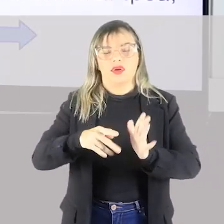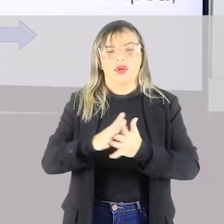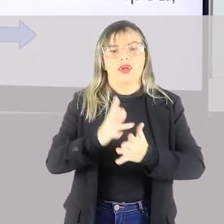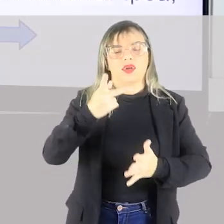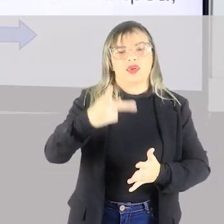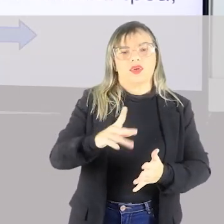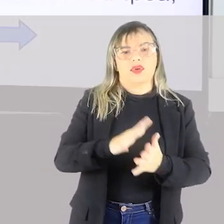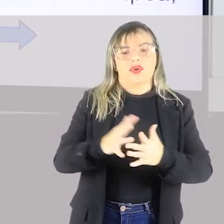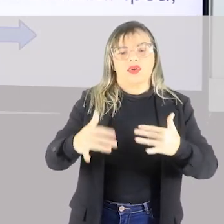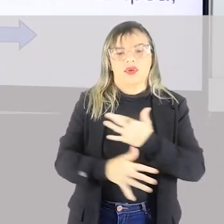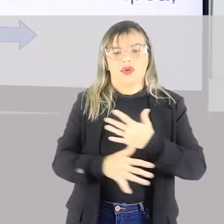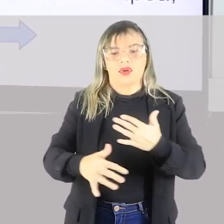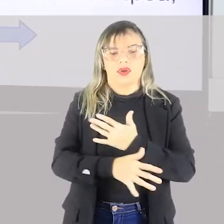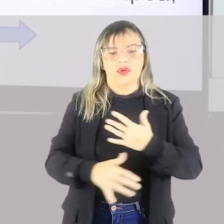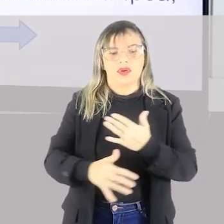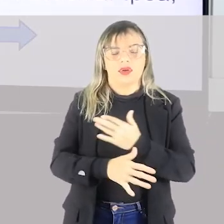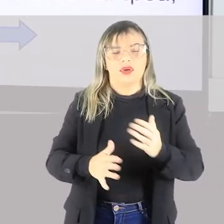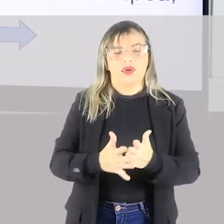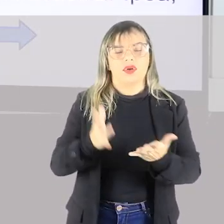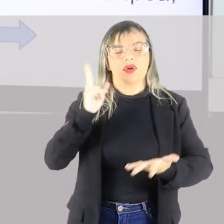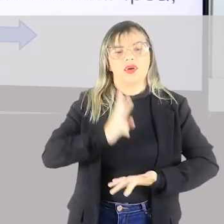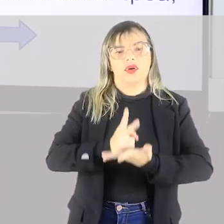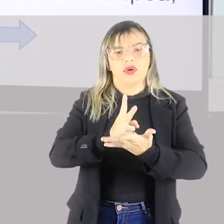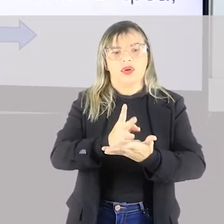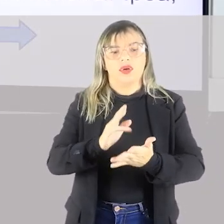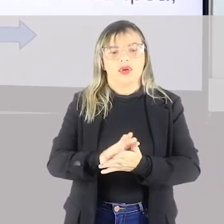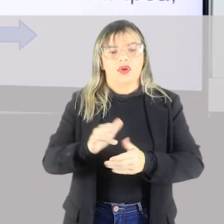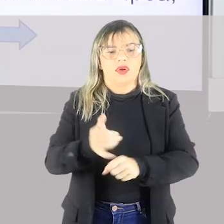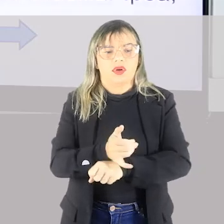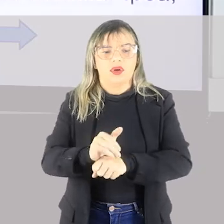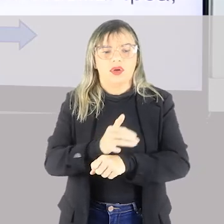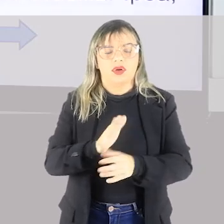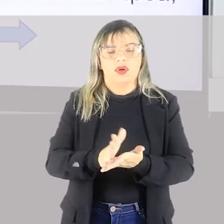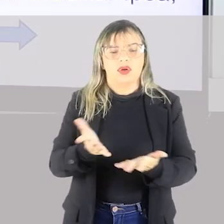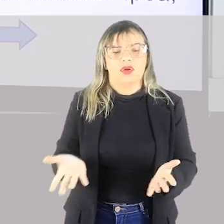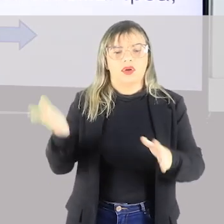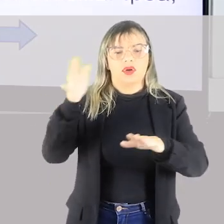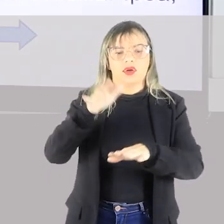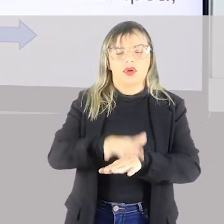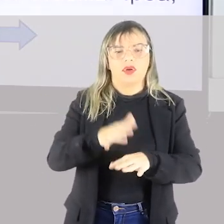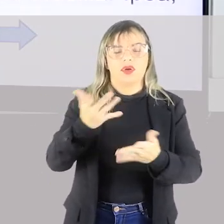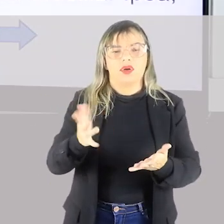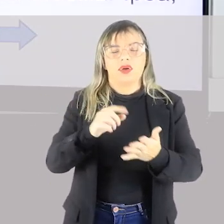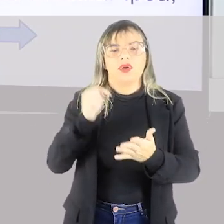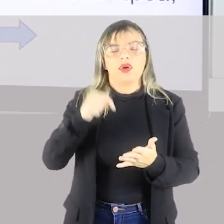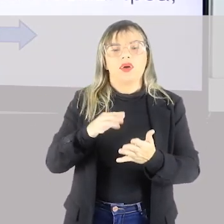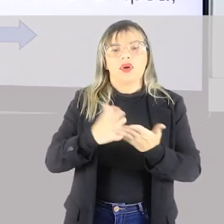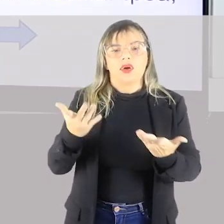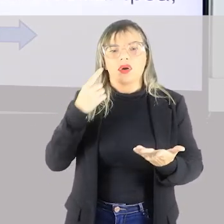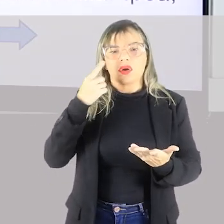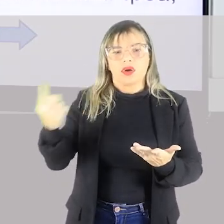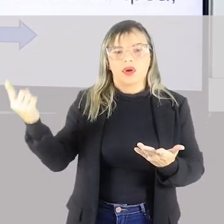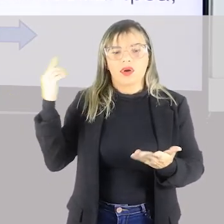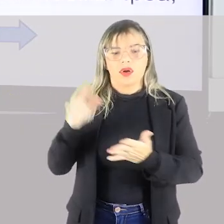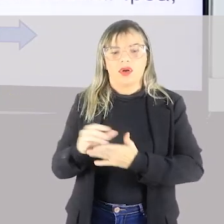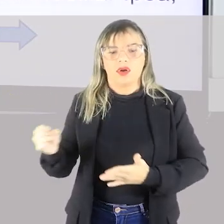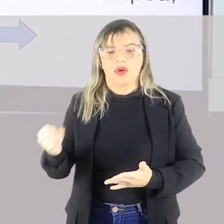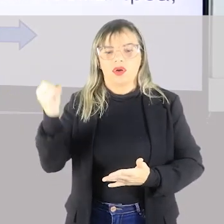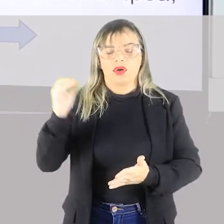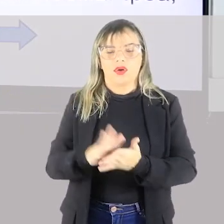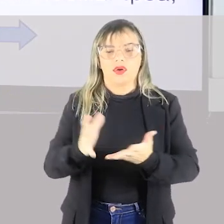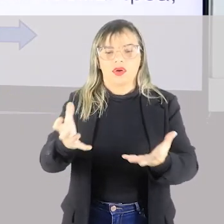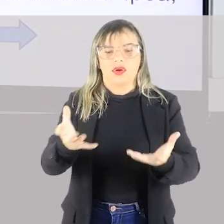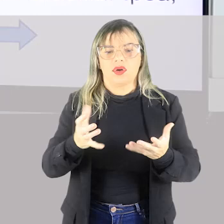cidade. E deve-se continuar buscando mecanismos de inclusão, isso é importante, tá? Dos interesses de toda a